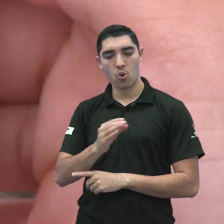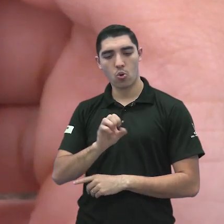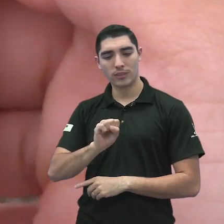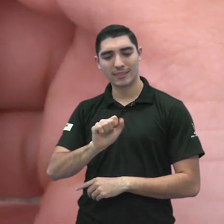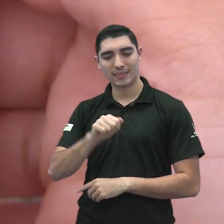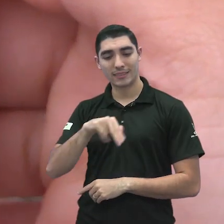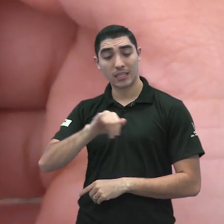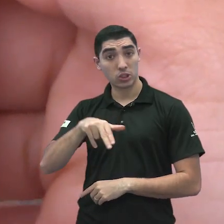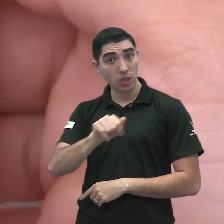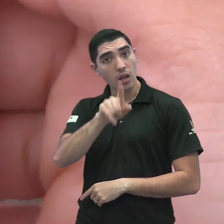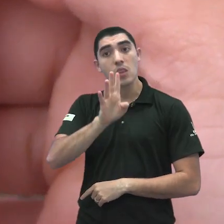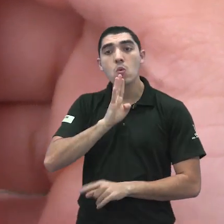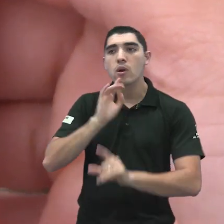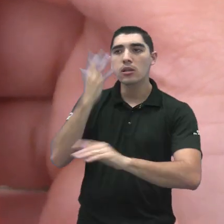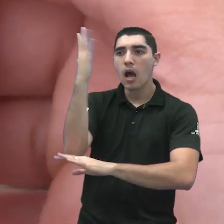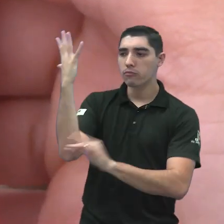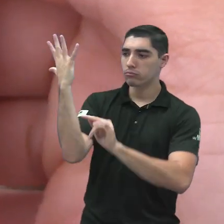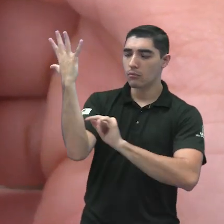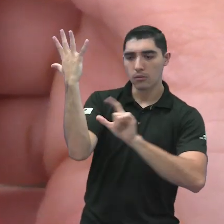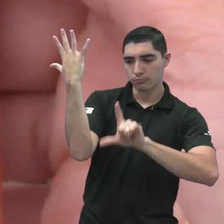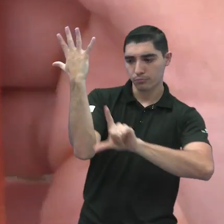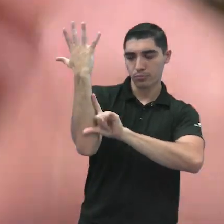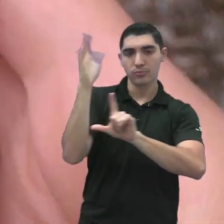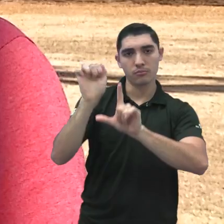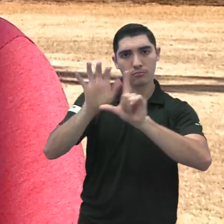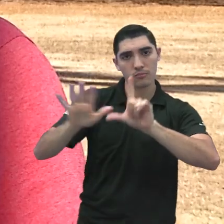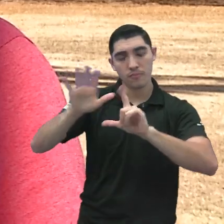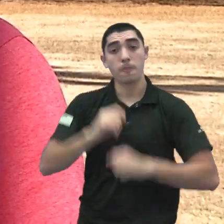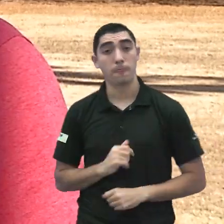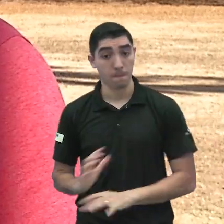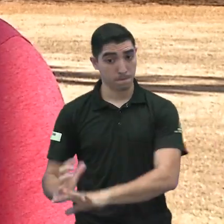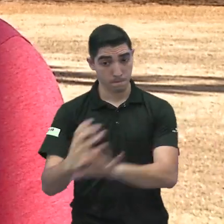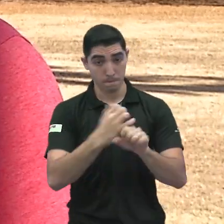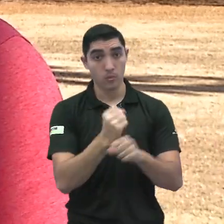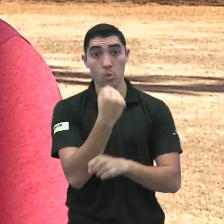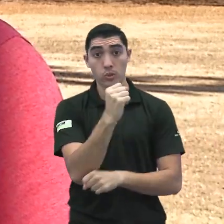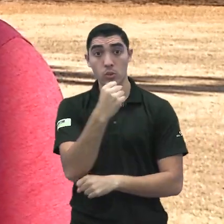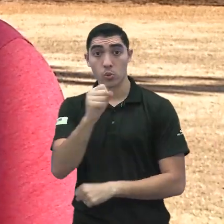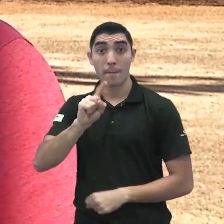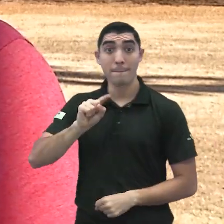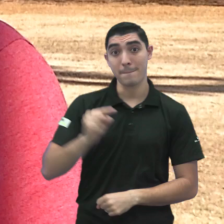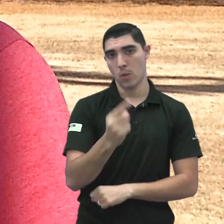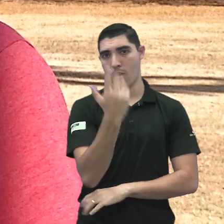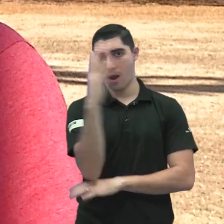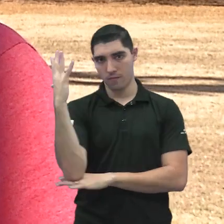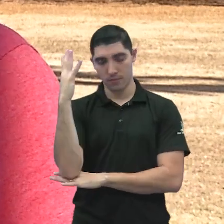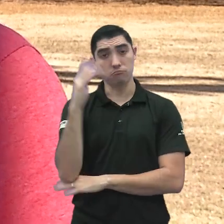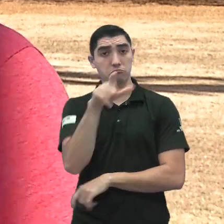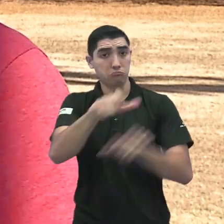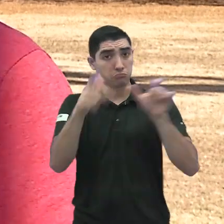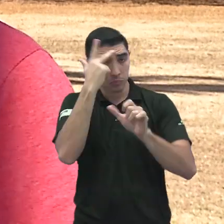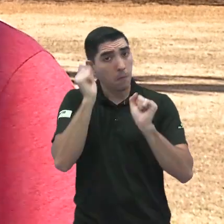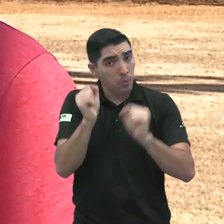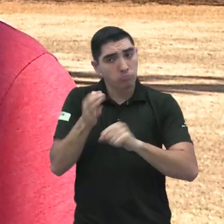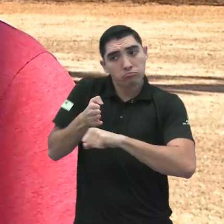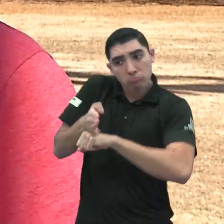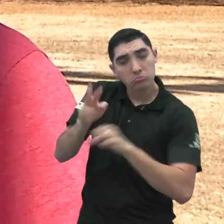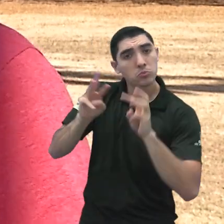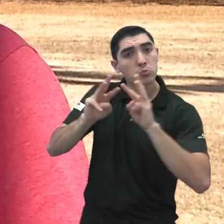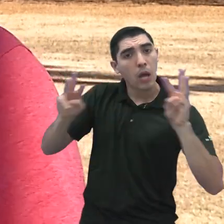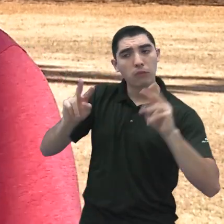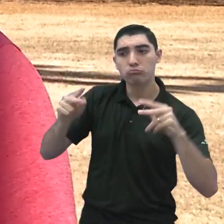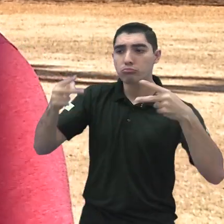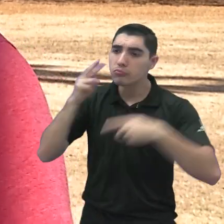é possível conhecer melhor esse patrimônio natural. Estão disponibilizadas 88 mil árvores, então o munícipe pode entrar nesse